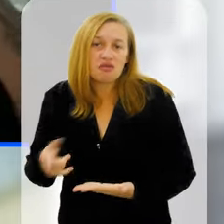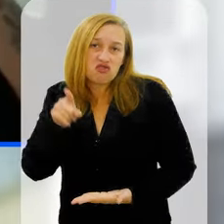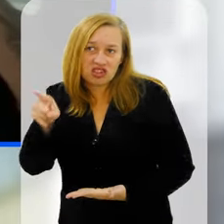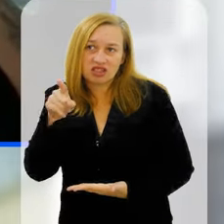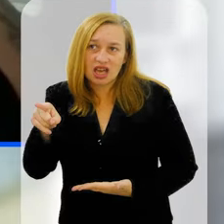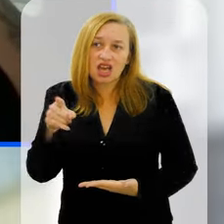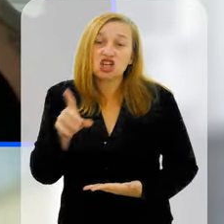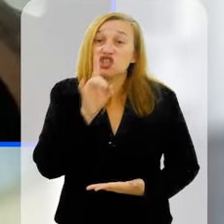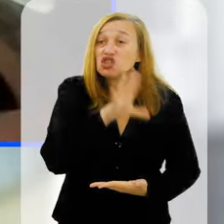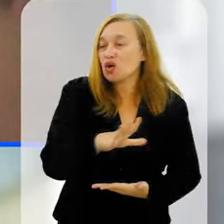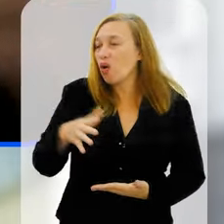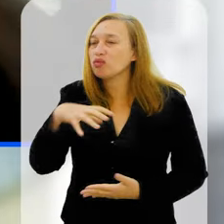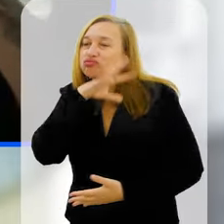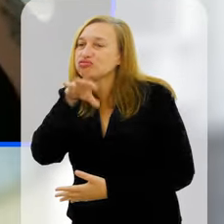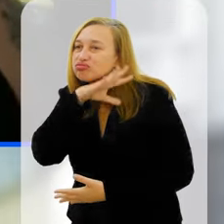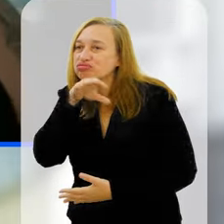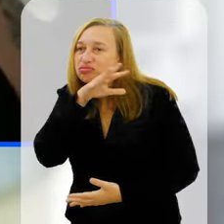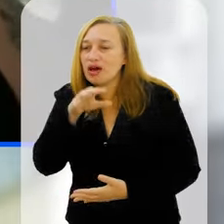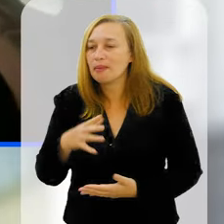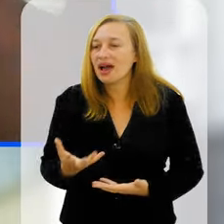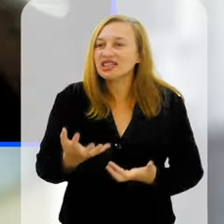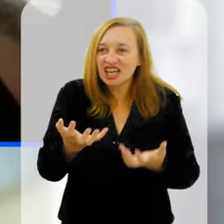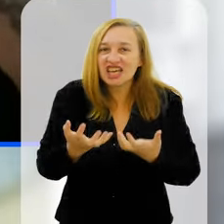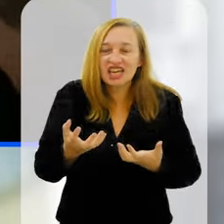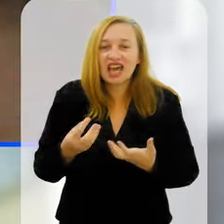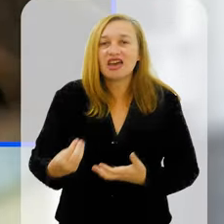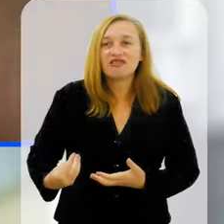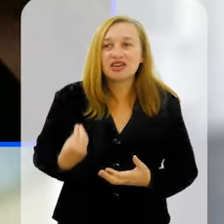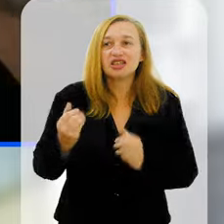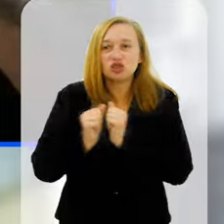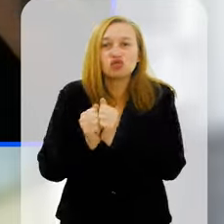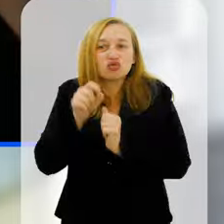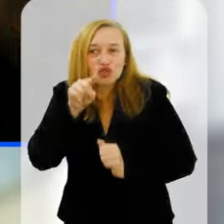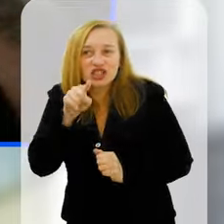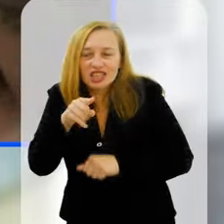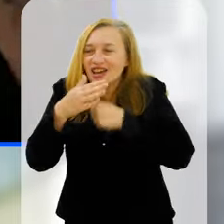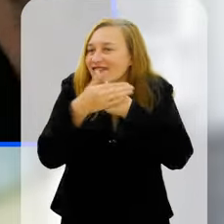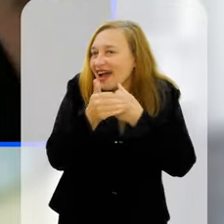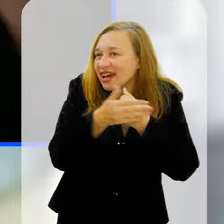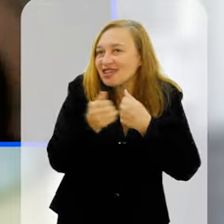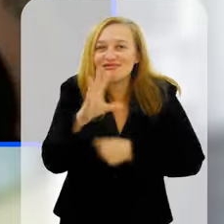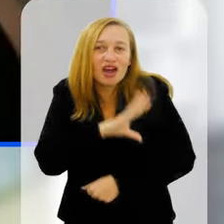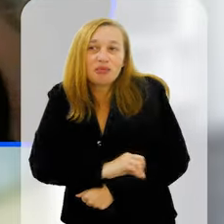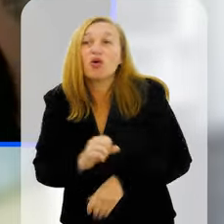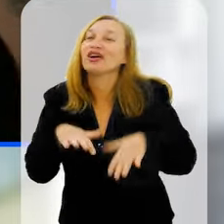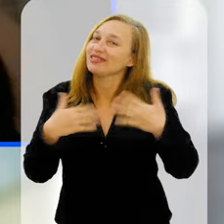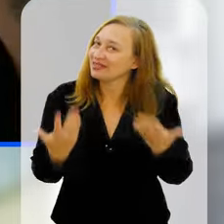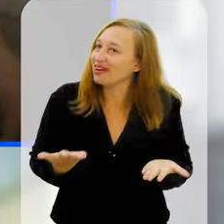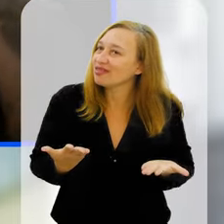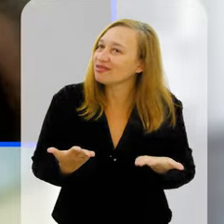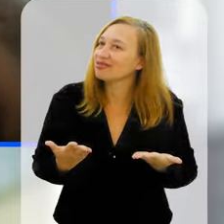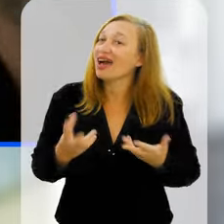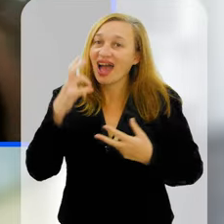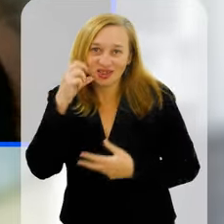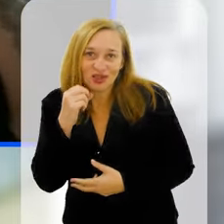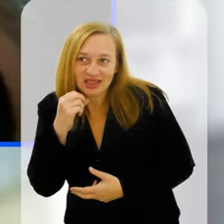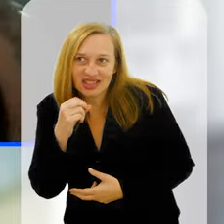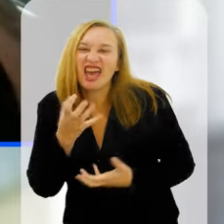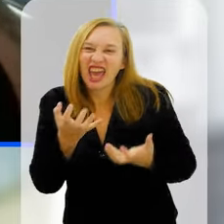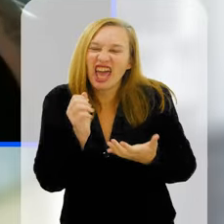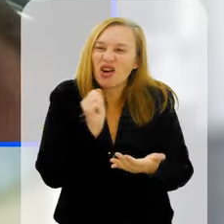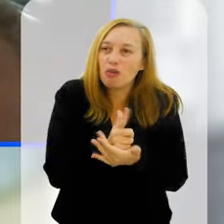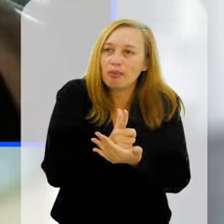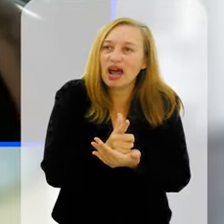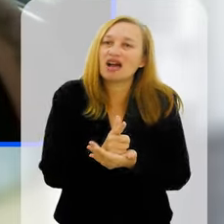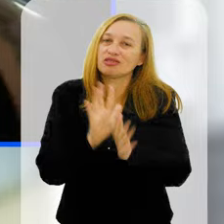Só eles. Porque para eles é independente se você é rico, se você é pobre, se você tá fora, se você tá fedido, eles querem tua presença ali, sabe? Querem teu carinho, teu